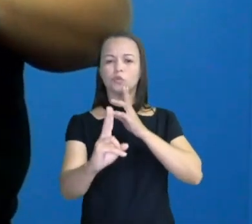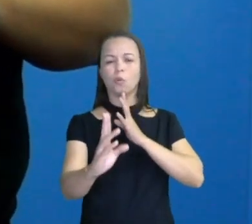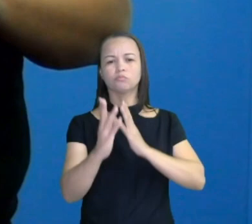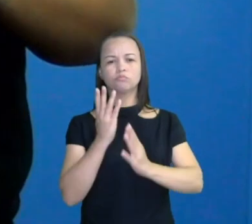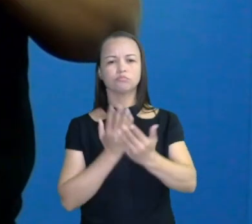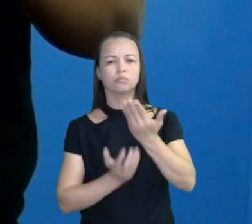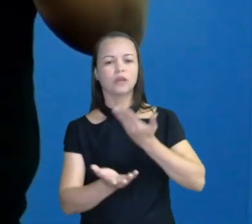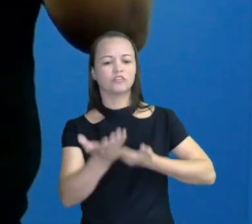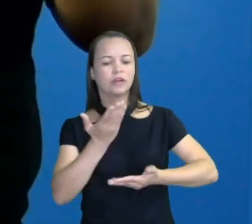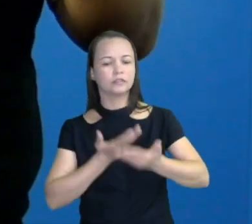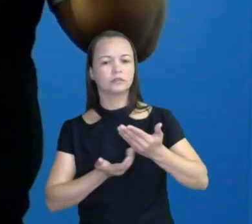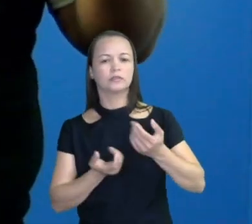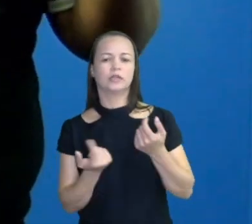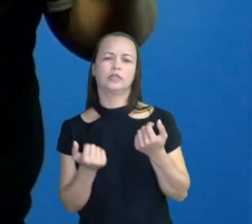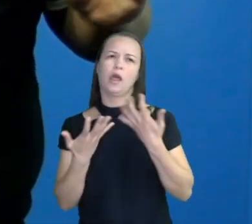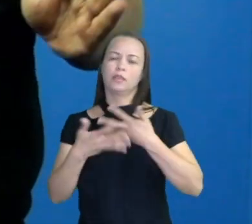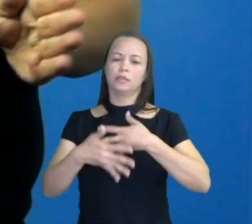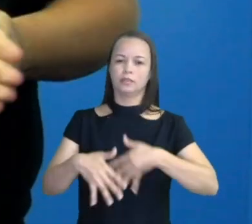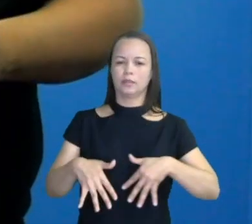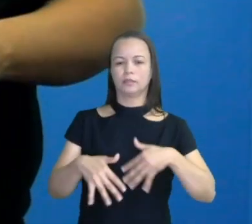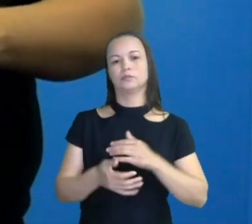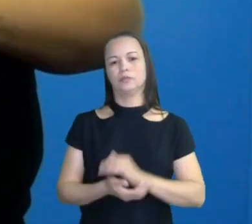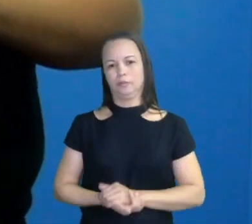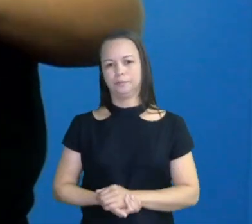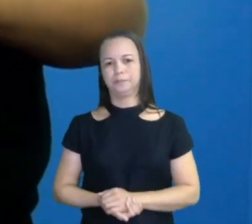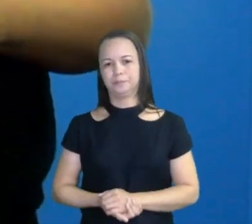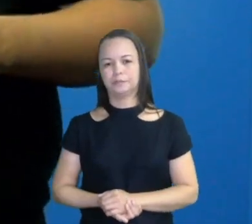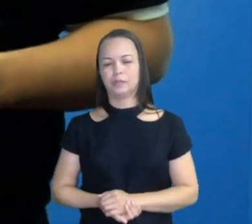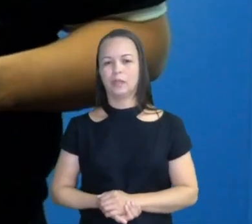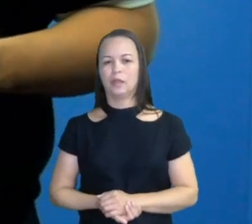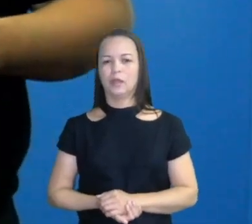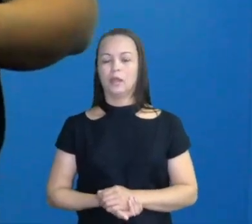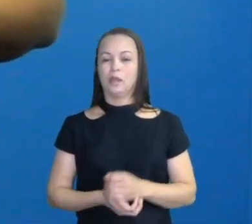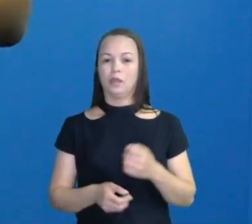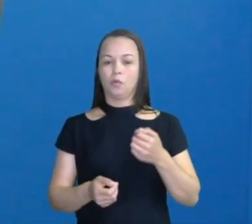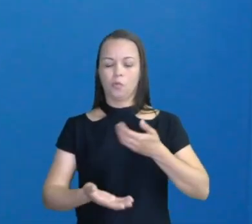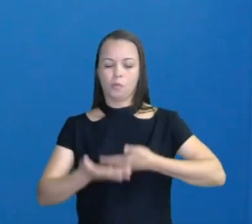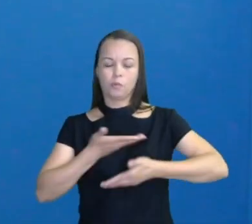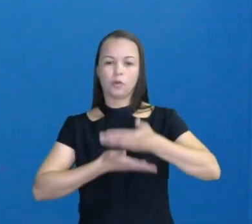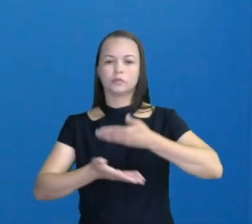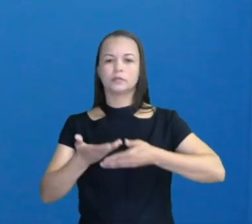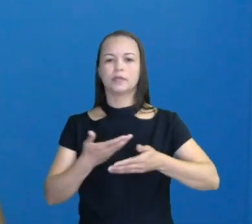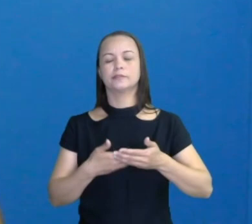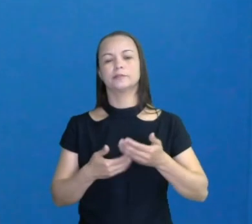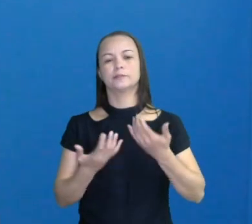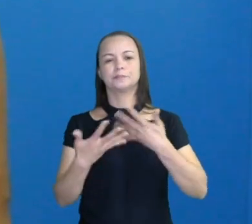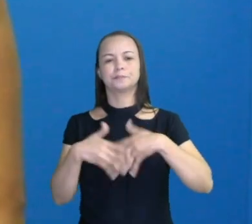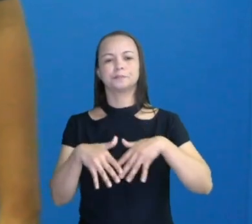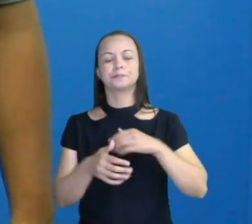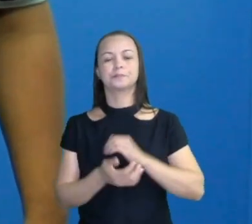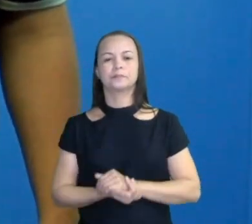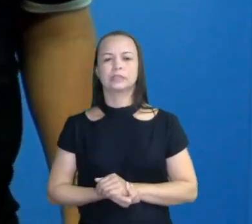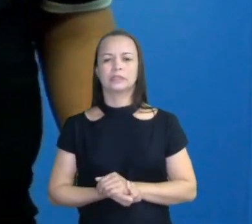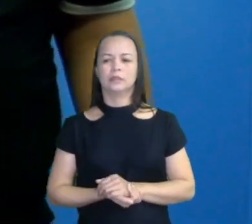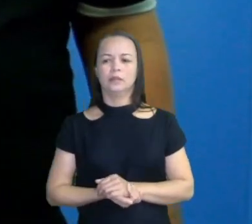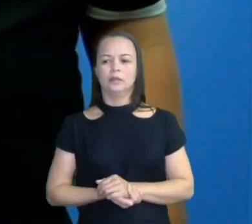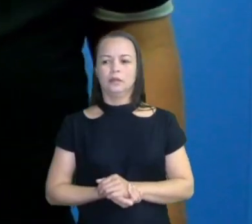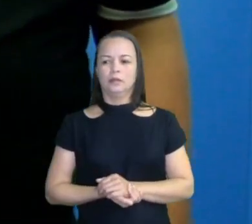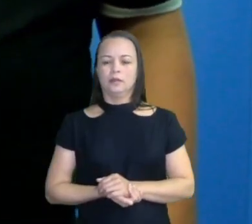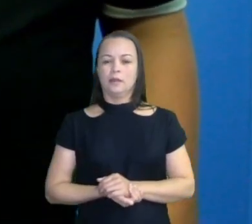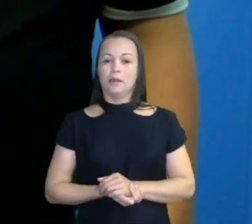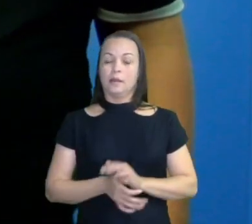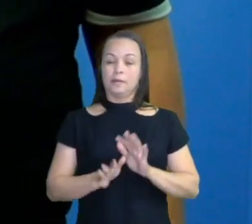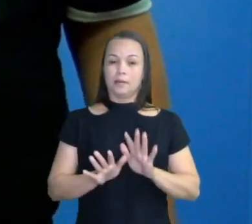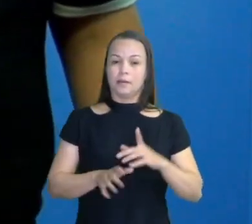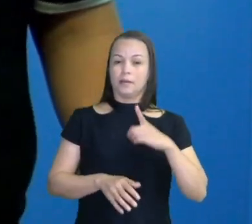processo, a gente chama de natural, né? É um processo natural, é o processo que a gente procura. Mas também